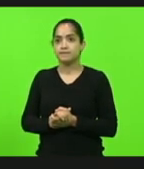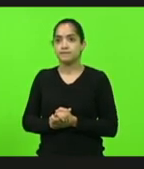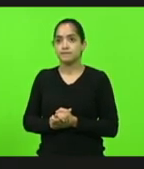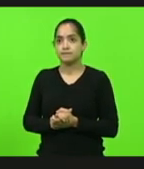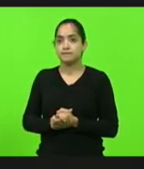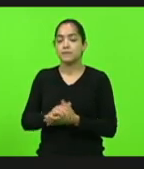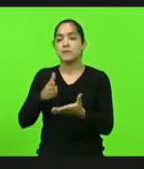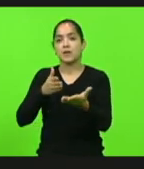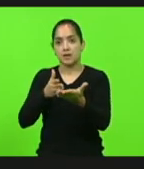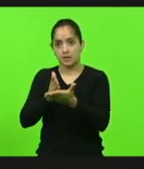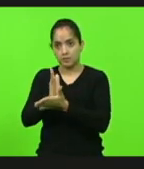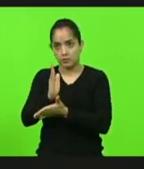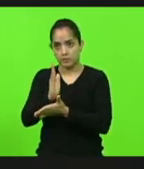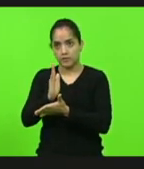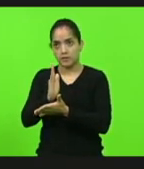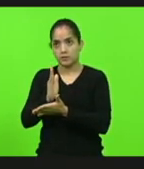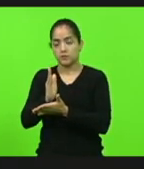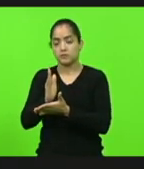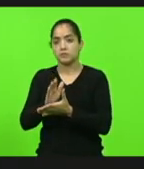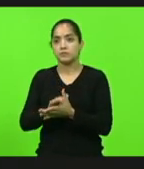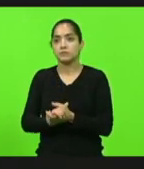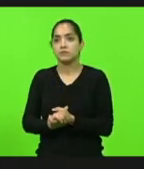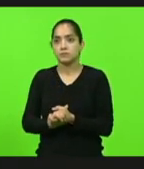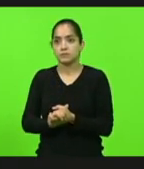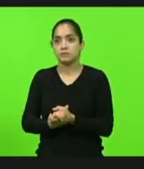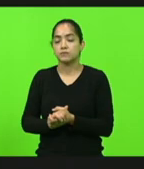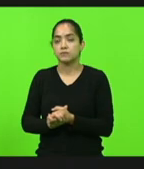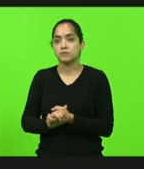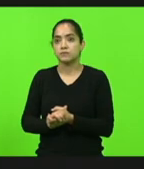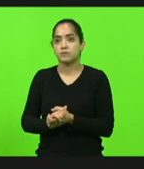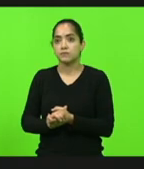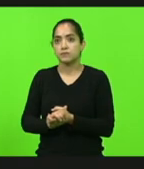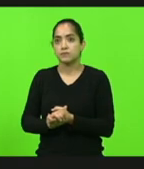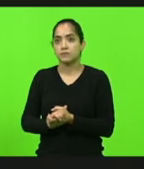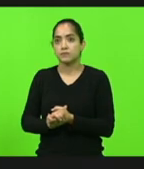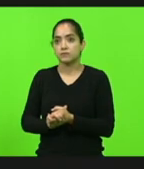se aprovado o parecer do relator